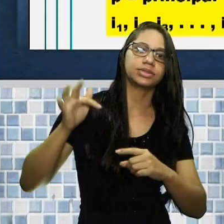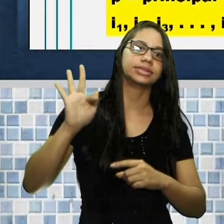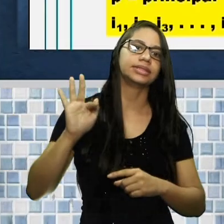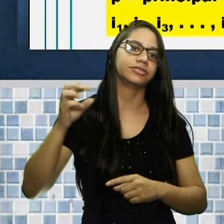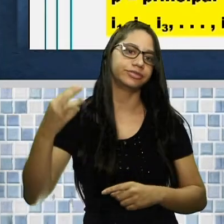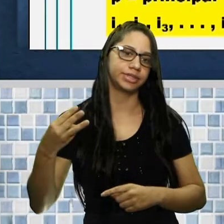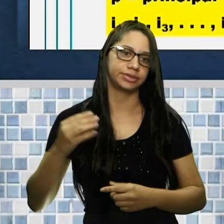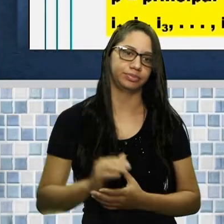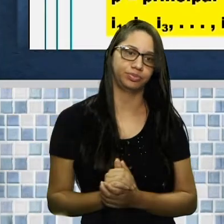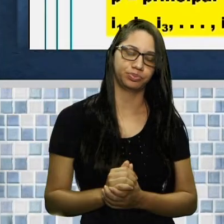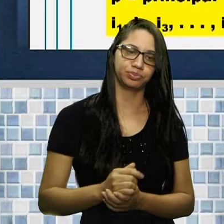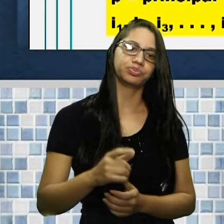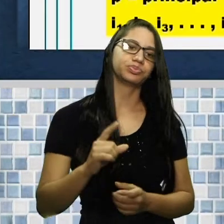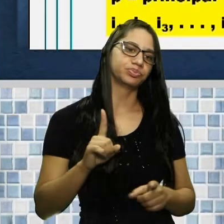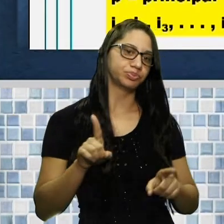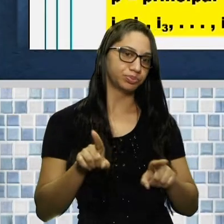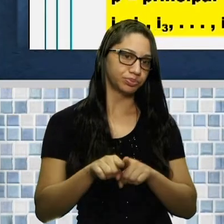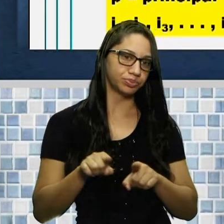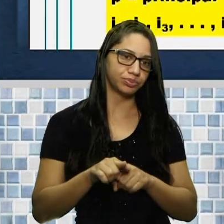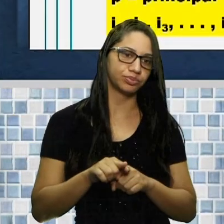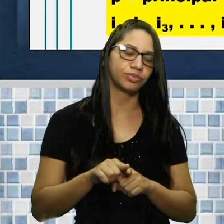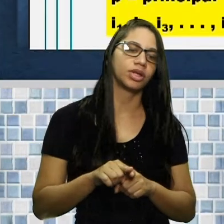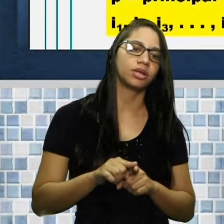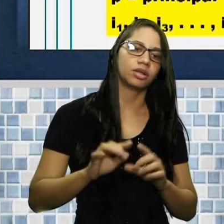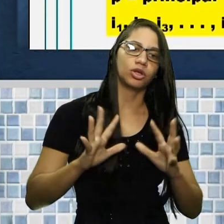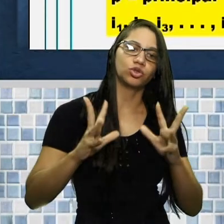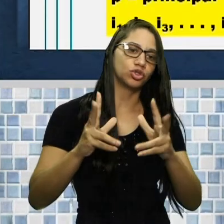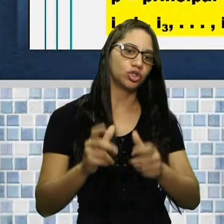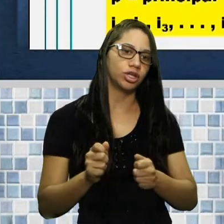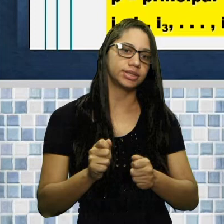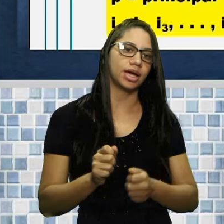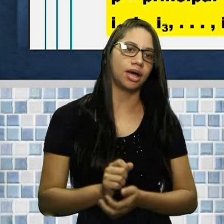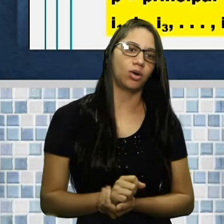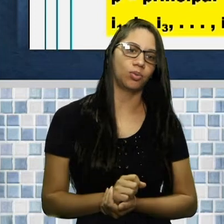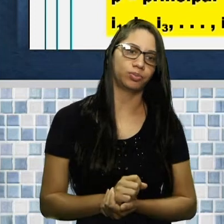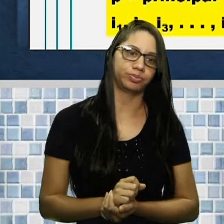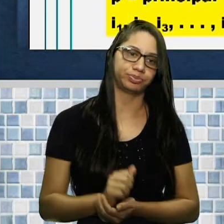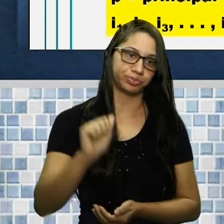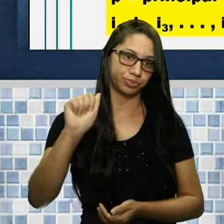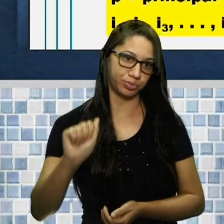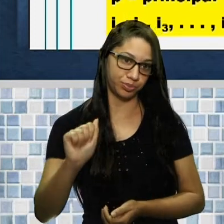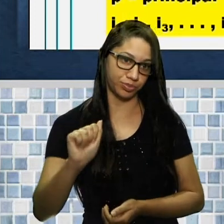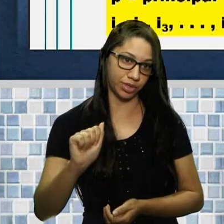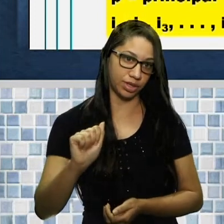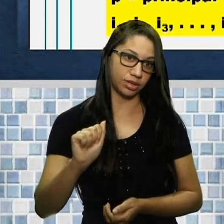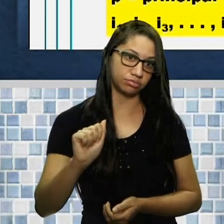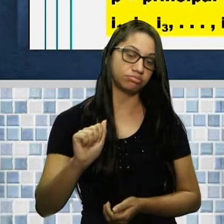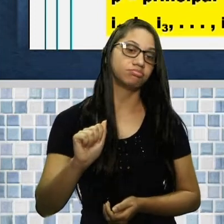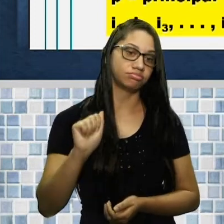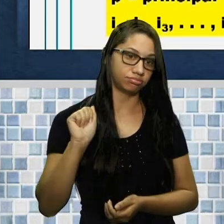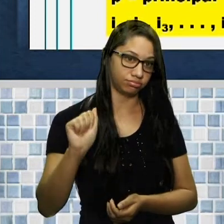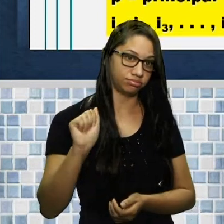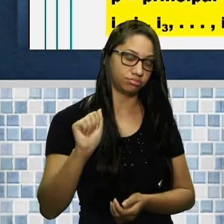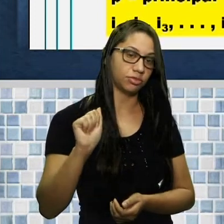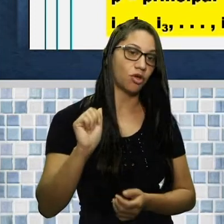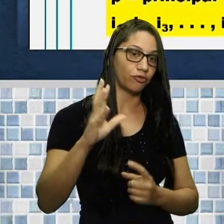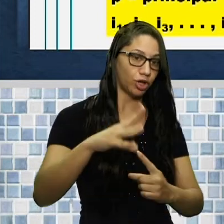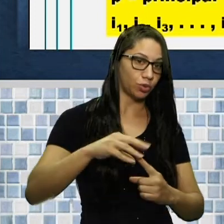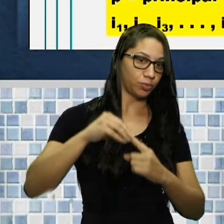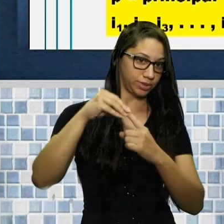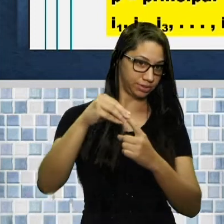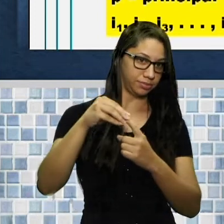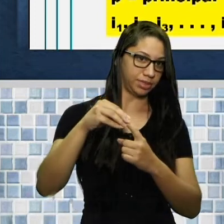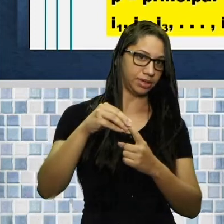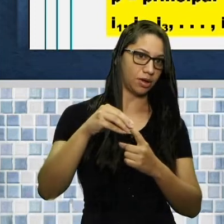também o valor total. Se eu quero encontrar o valor total, que é o representado pela letra A, vai ser igual ao valor principal vezes